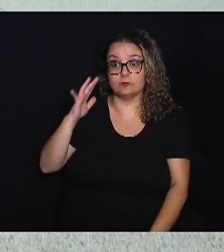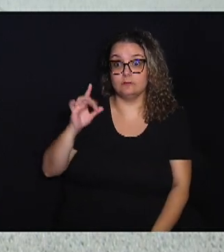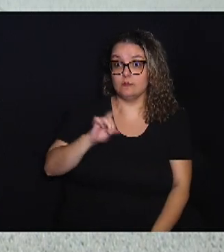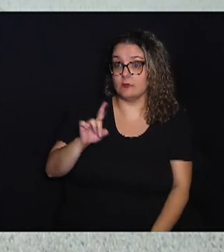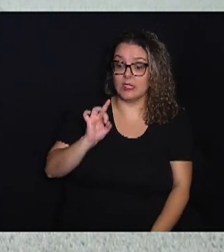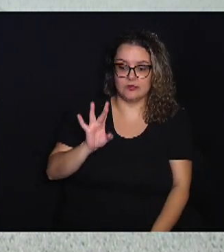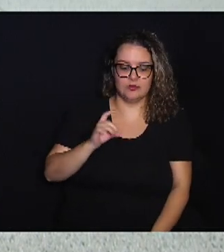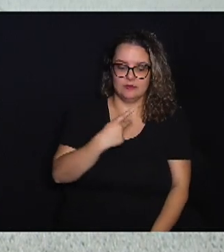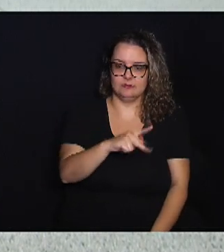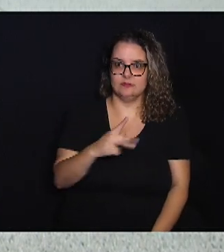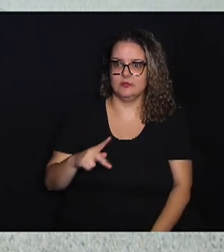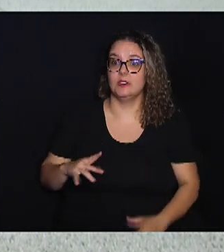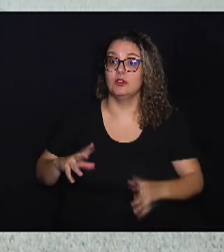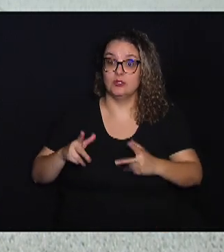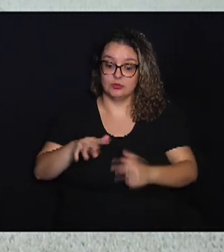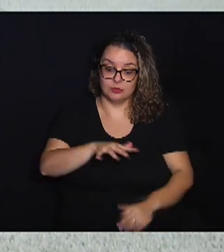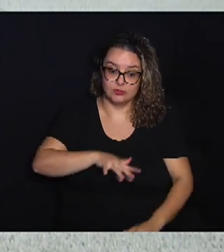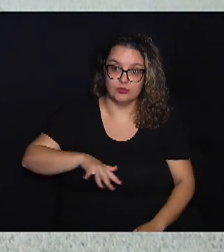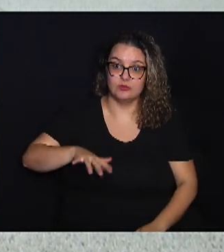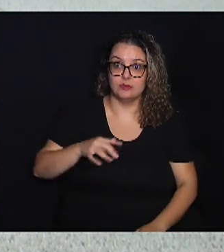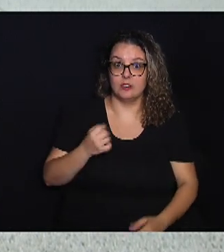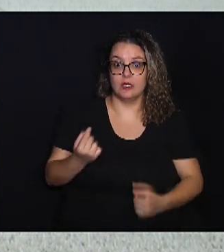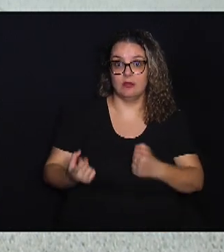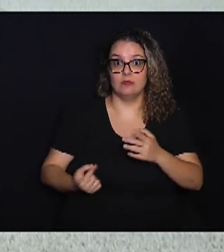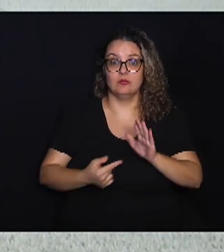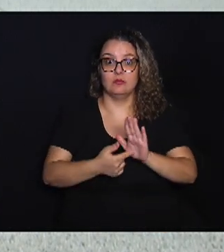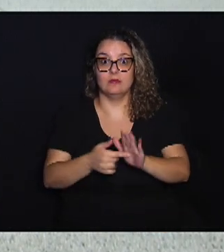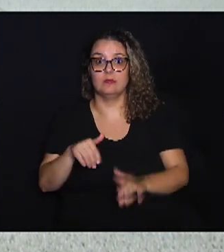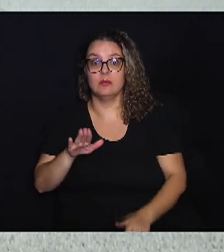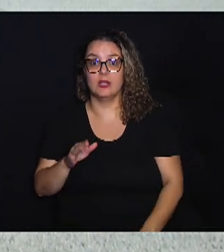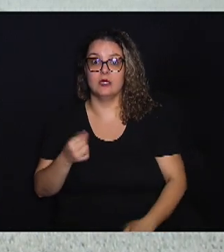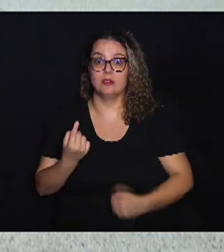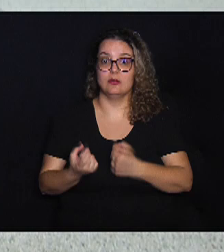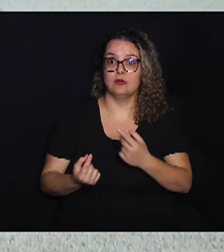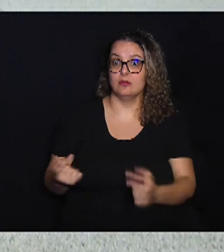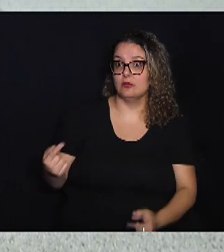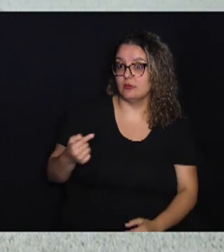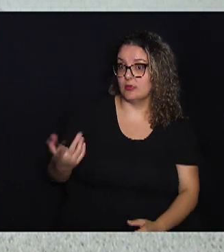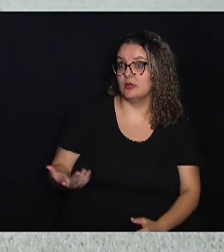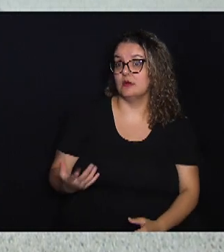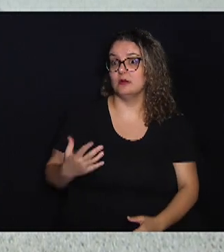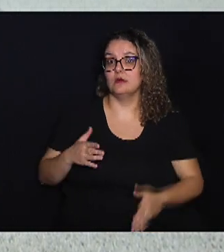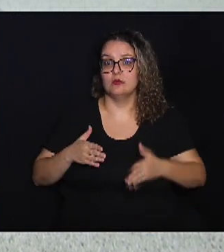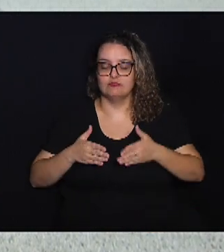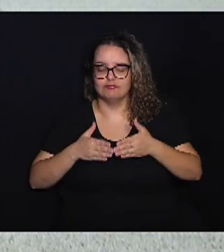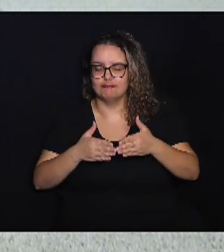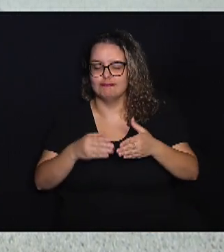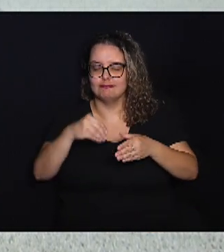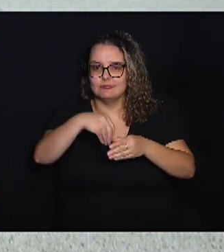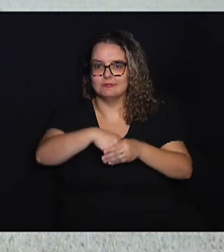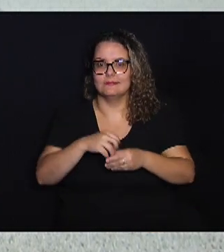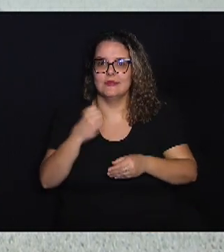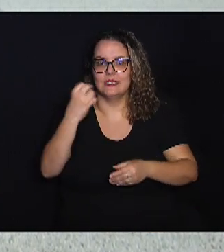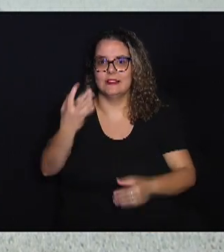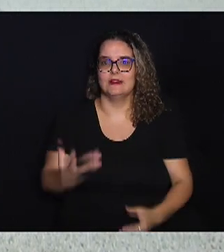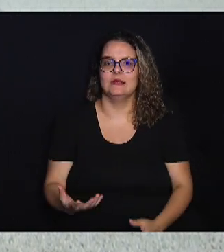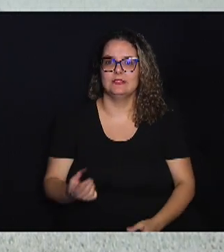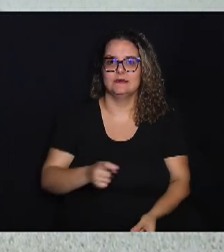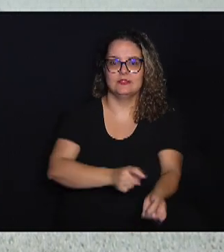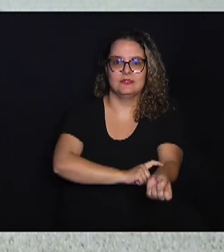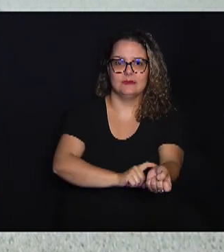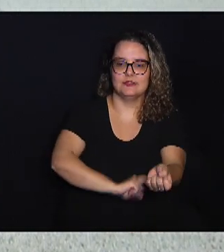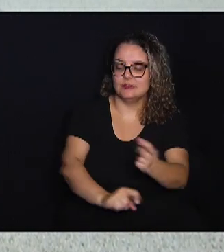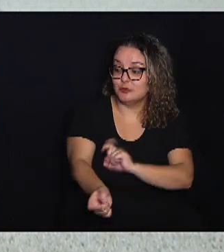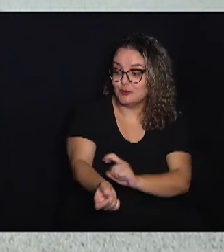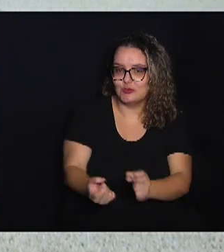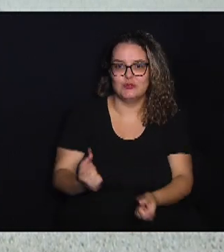eles. Todos ali, uns demonstrando mais e outros menos, estão nesse mesmo barco, com essas mesmas ansiedades, esses